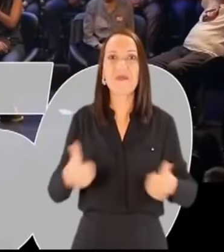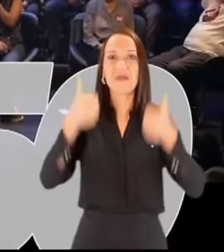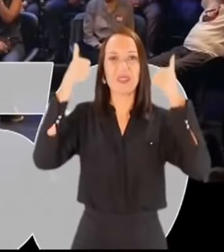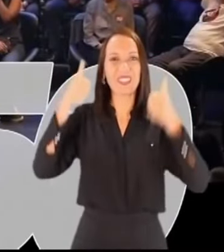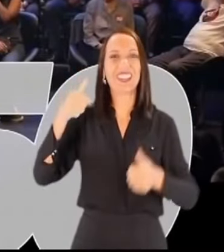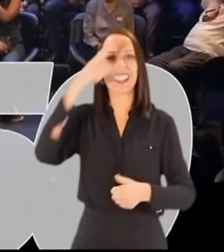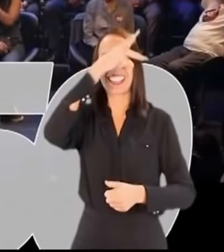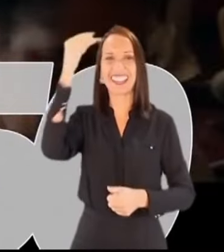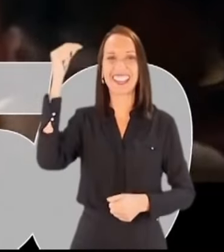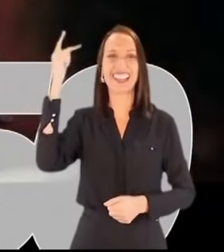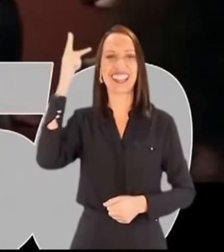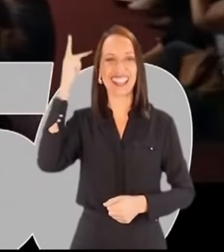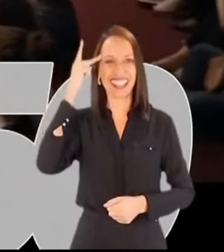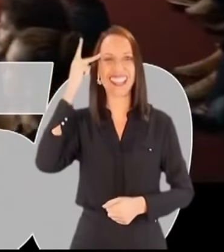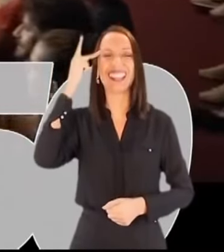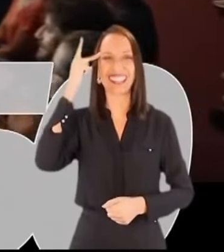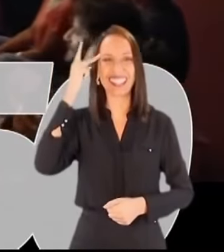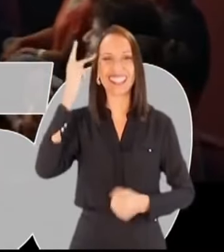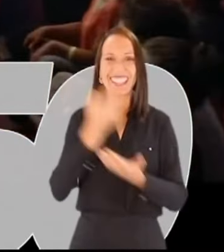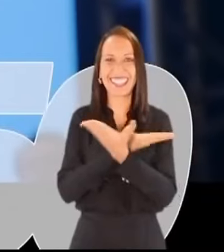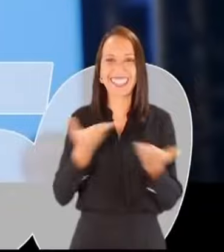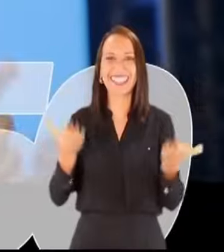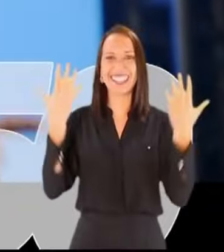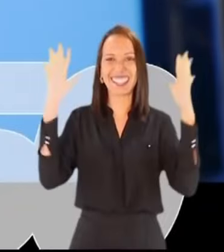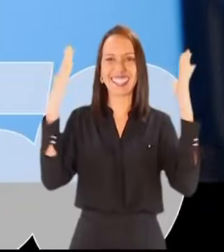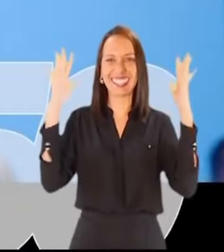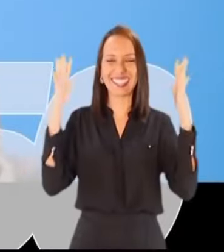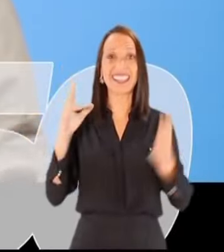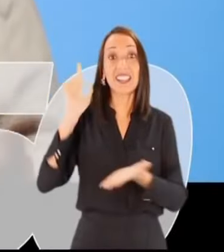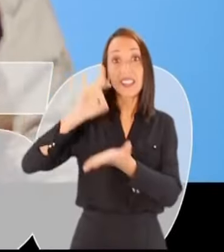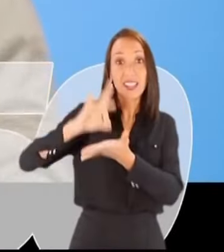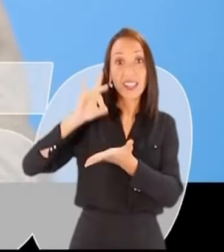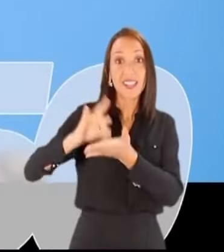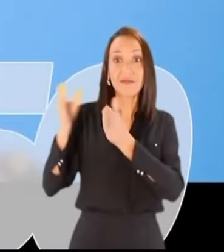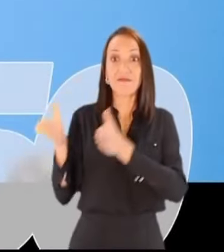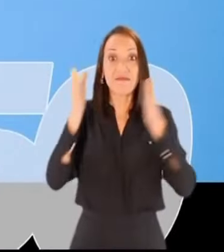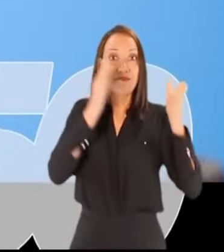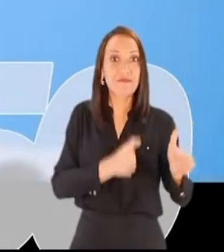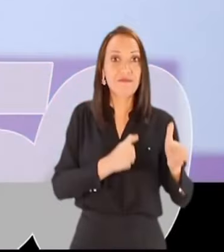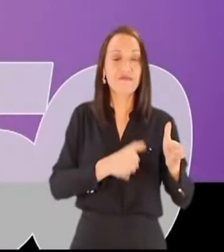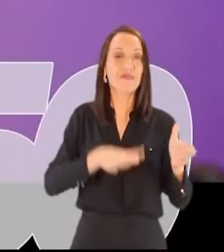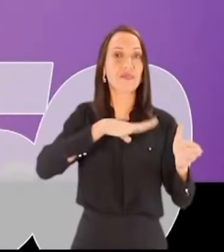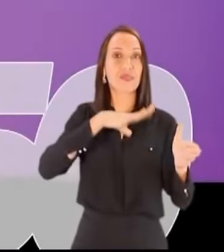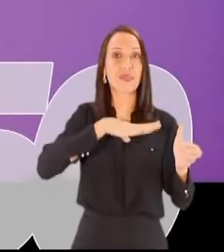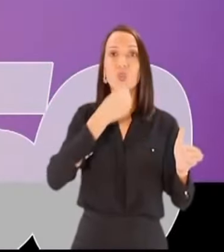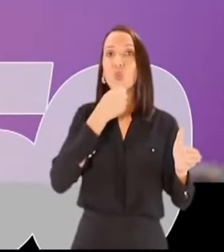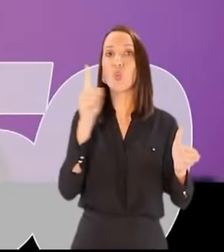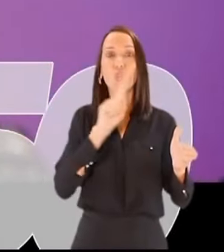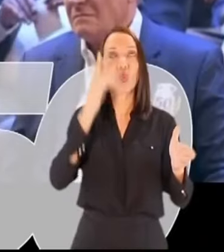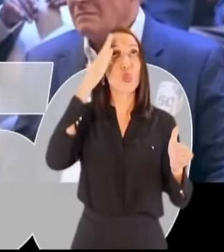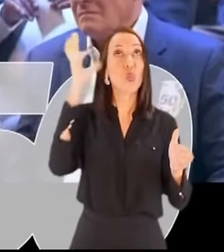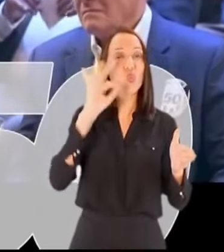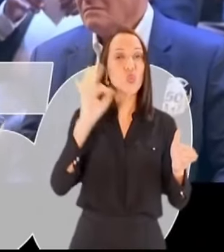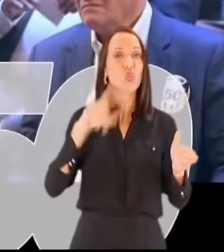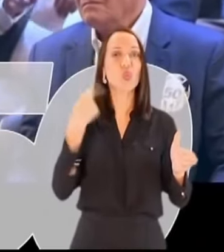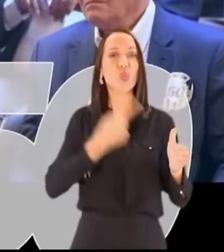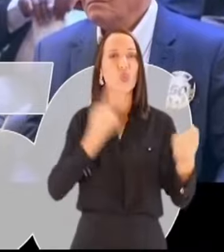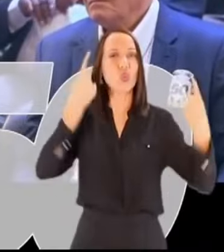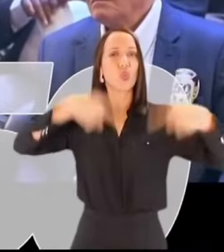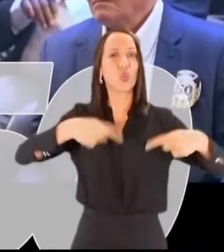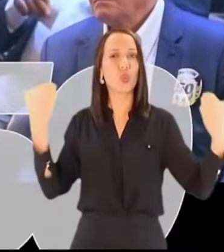prefeito dessa cidade. A verdade é que uma parte da cidade ainda não entendeu que o